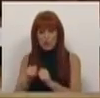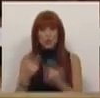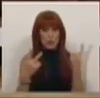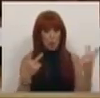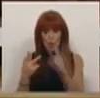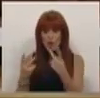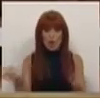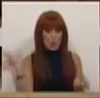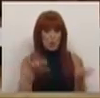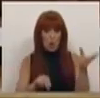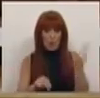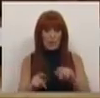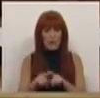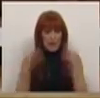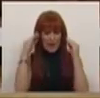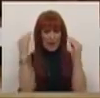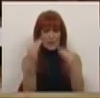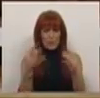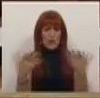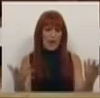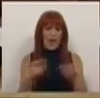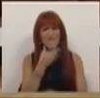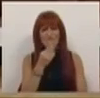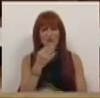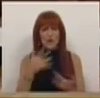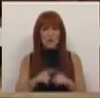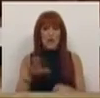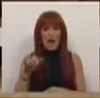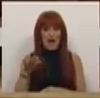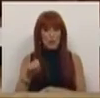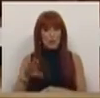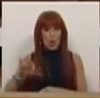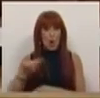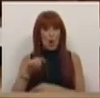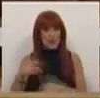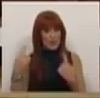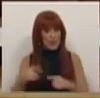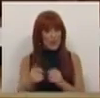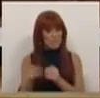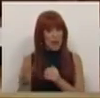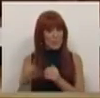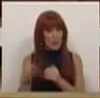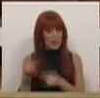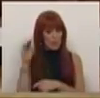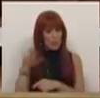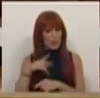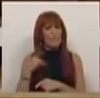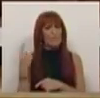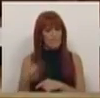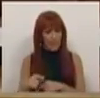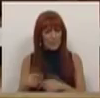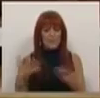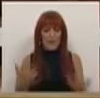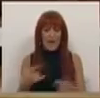dois dados são novos para uma lição que já é velha. Carlos Costa está a mais no Banco de